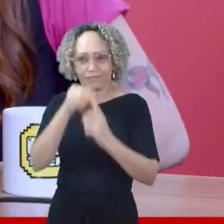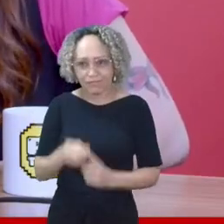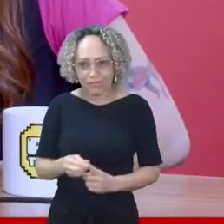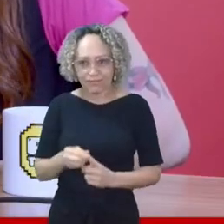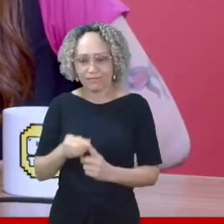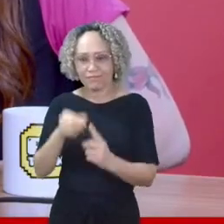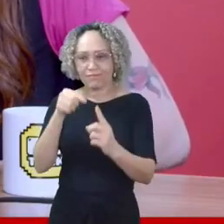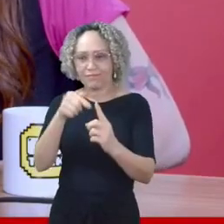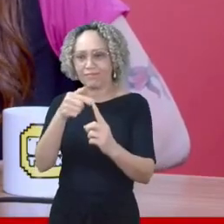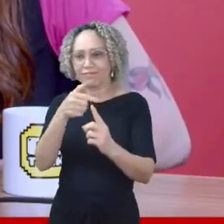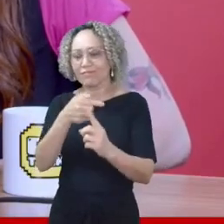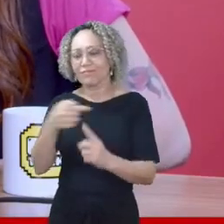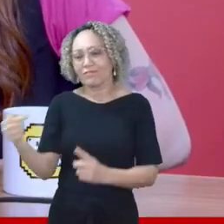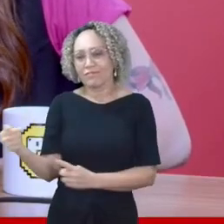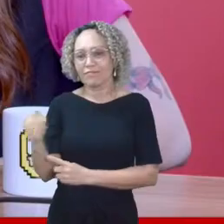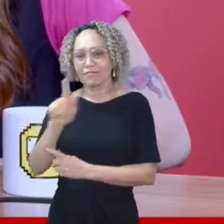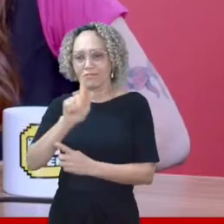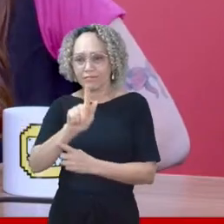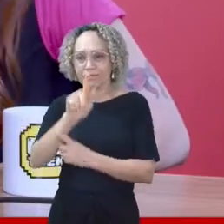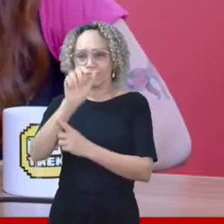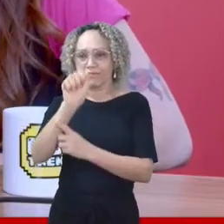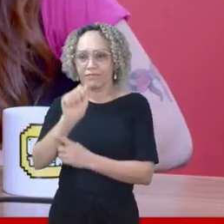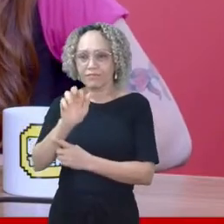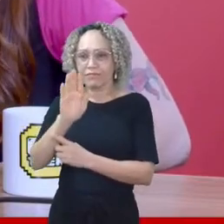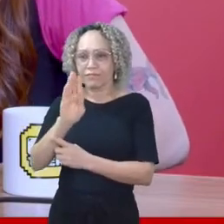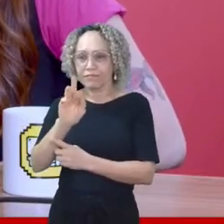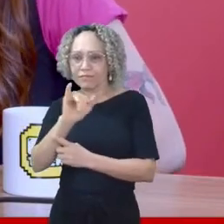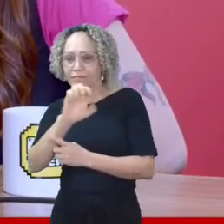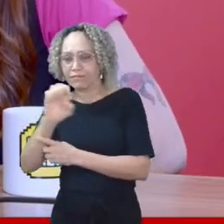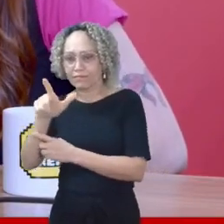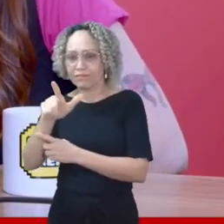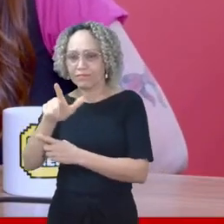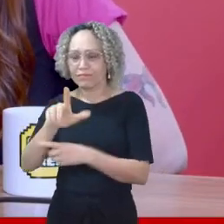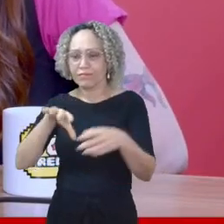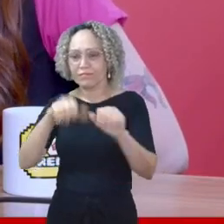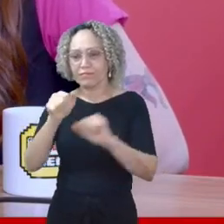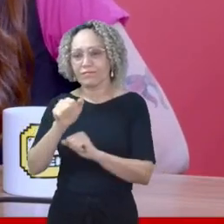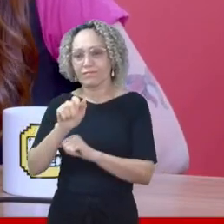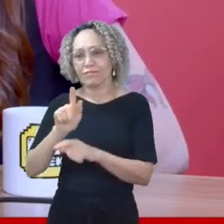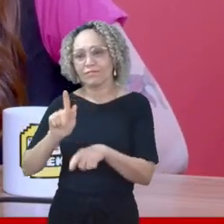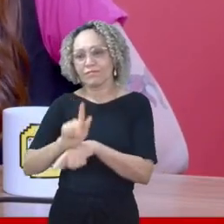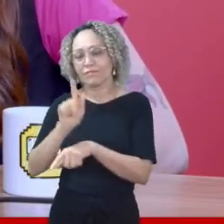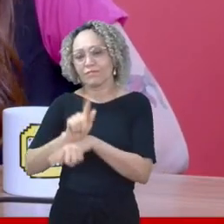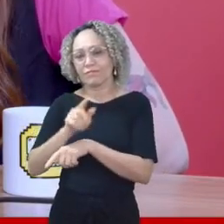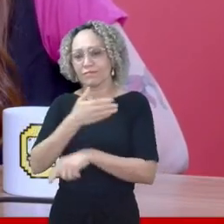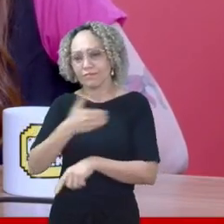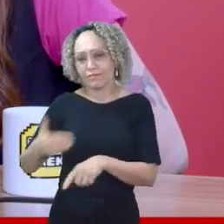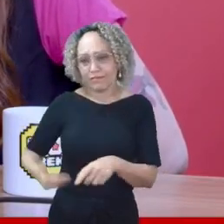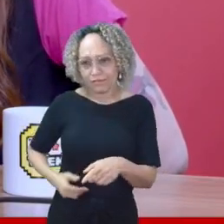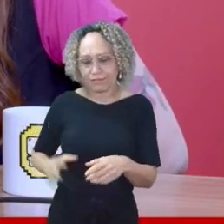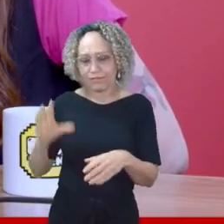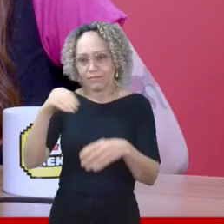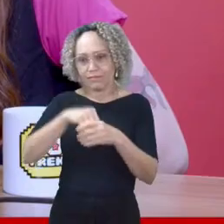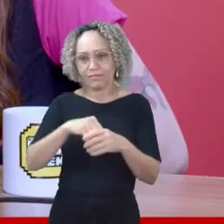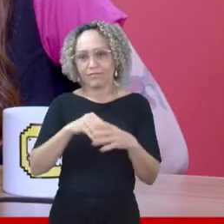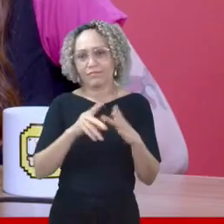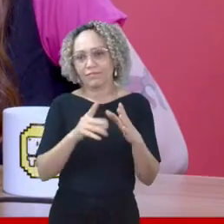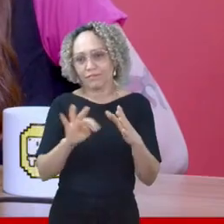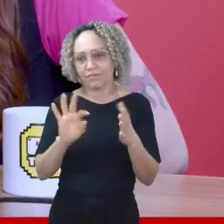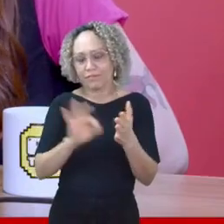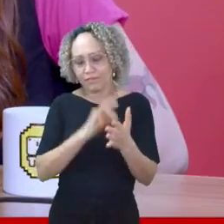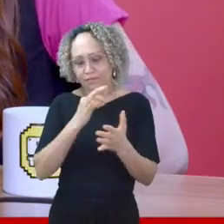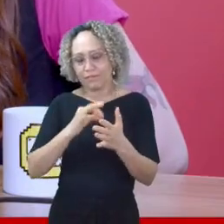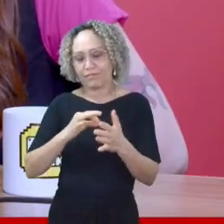Gabriel Salles, que é formado em gestão pública, é filiado ao Partido dos Trabalhadores e das Trabalhadoras, militante do movimento Kizomba e